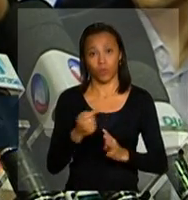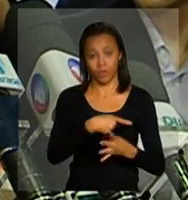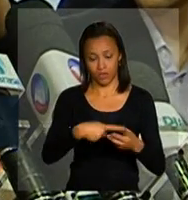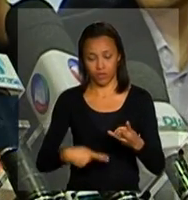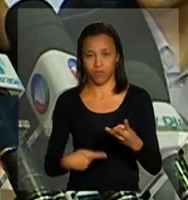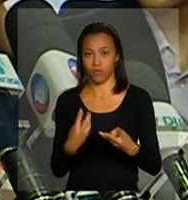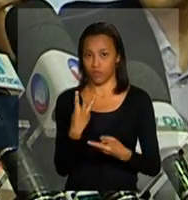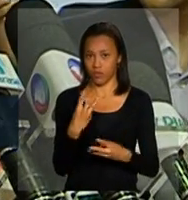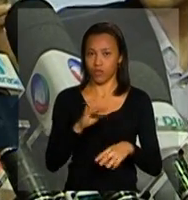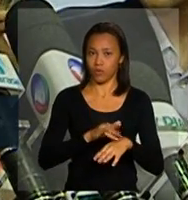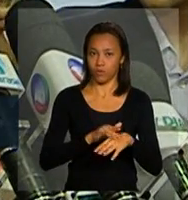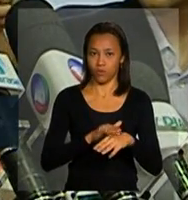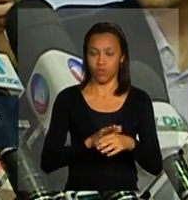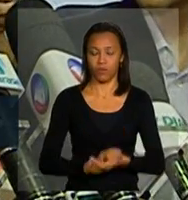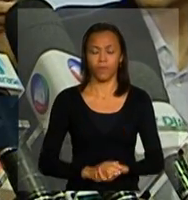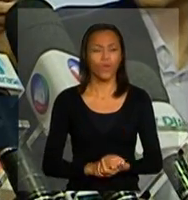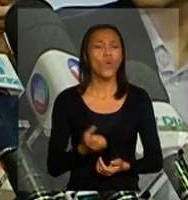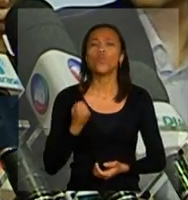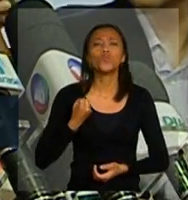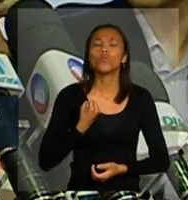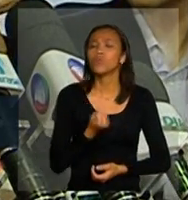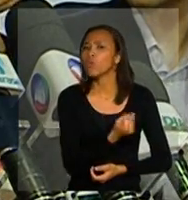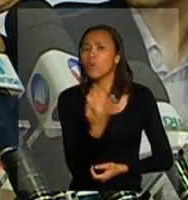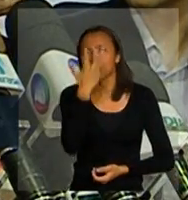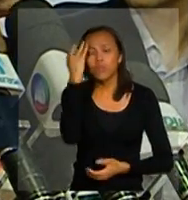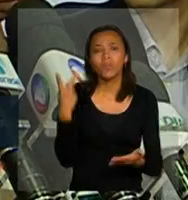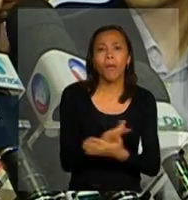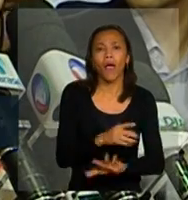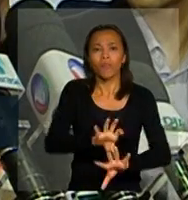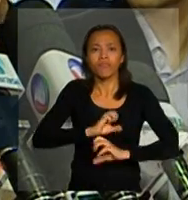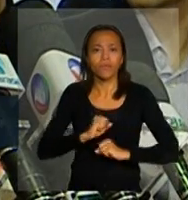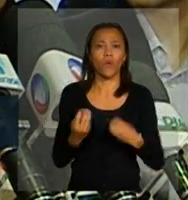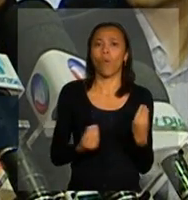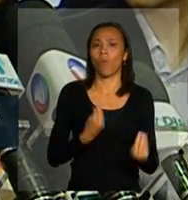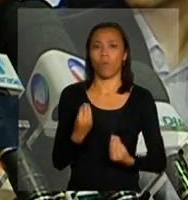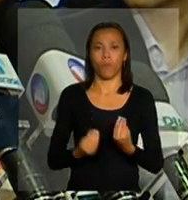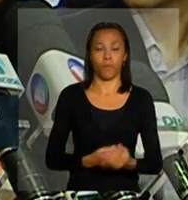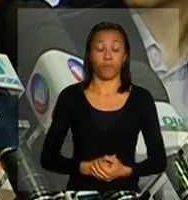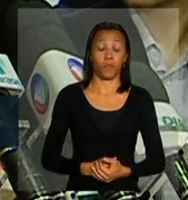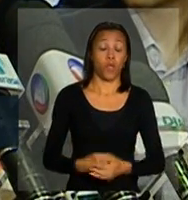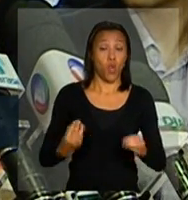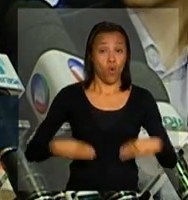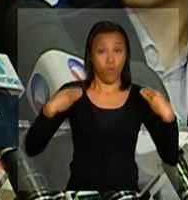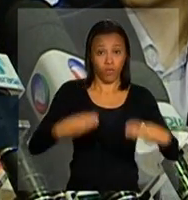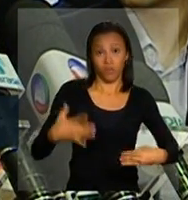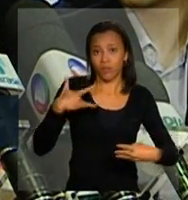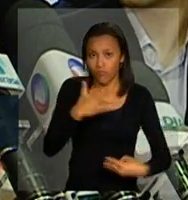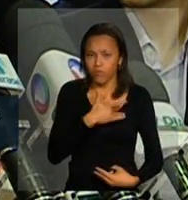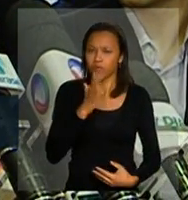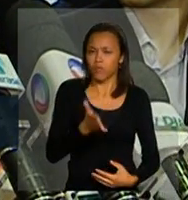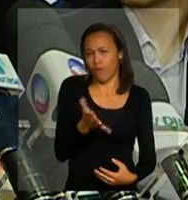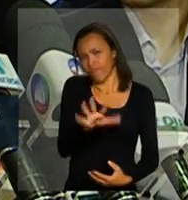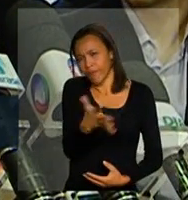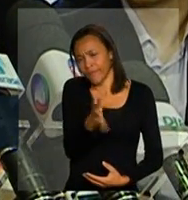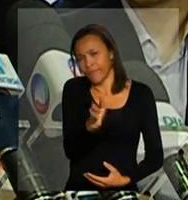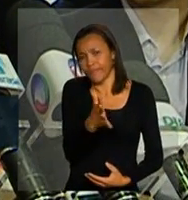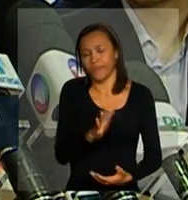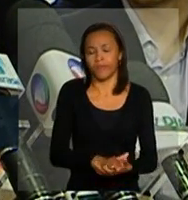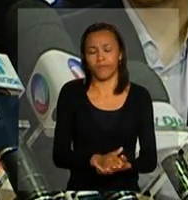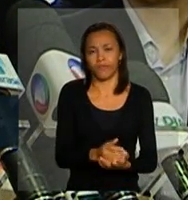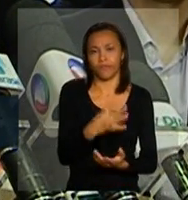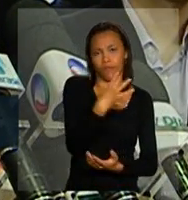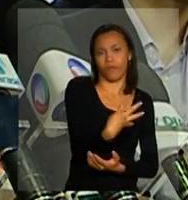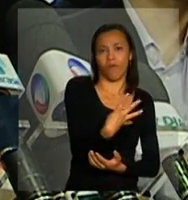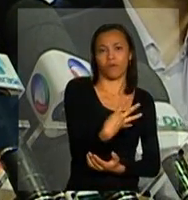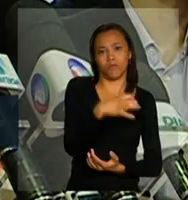de contaminados hoje no país é de quanto? E a incidência de gênero? O Ministério da Saúde faz uma estimativa que de